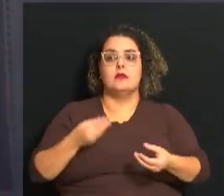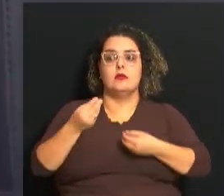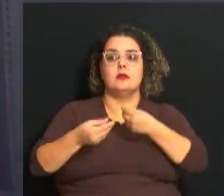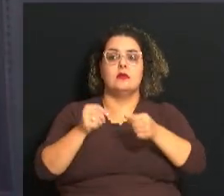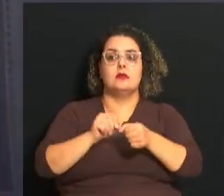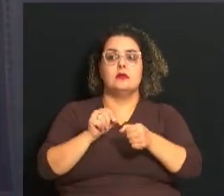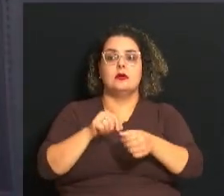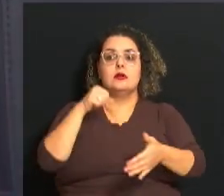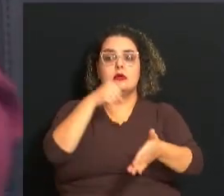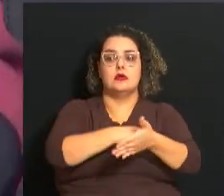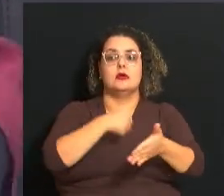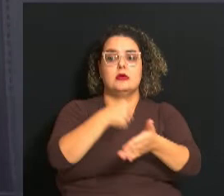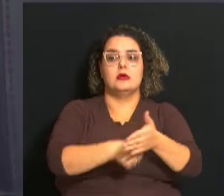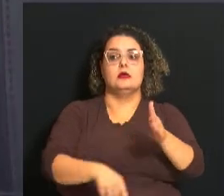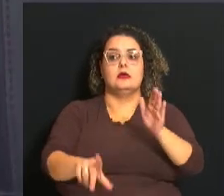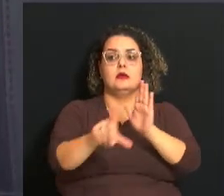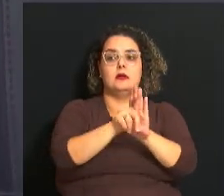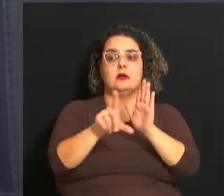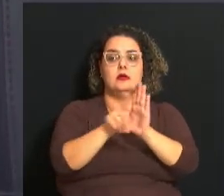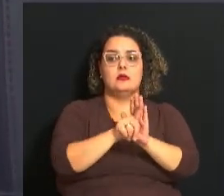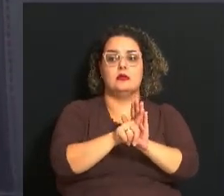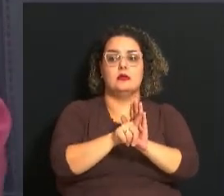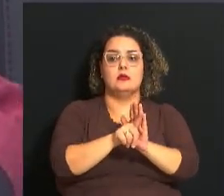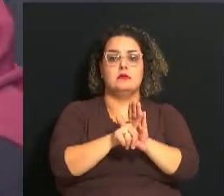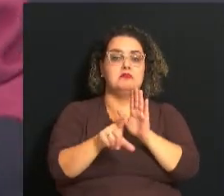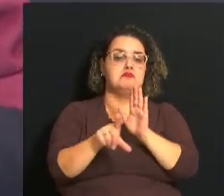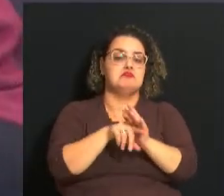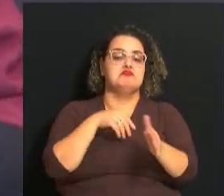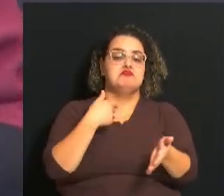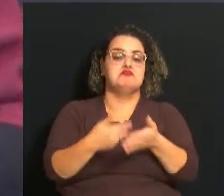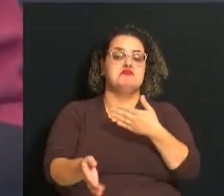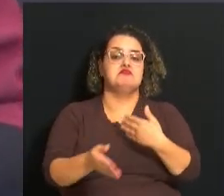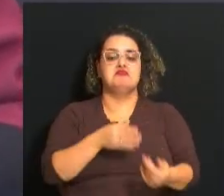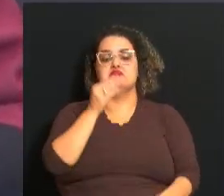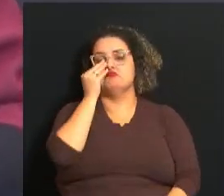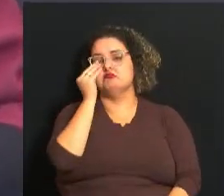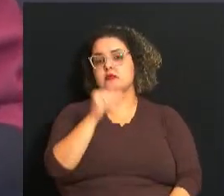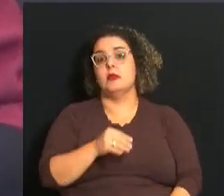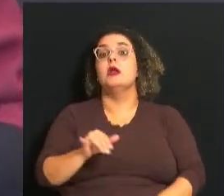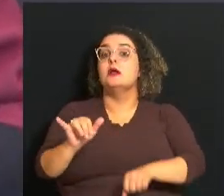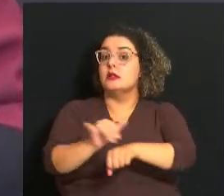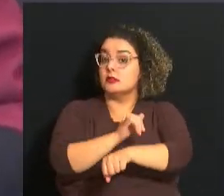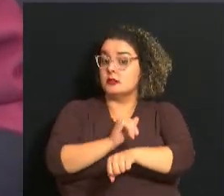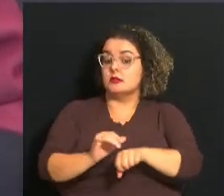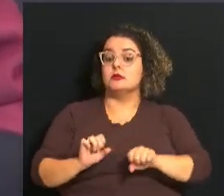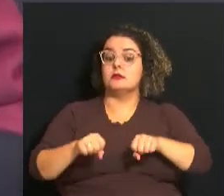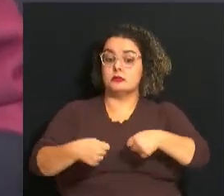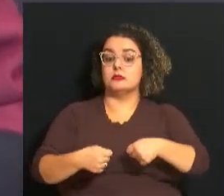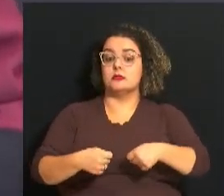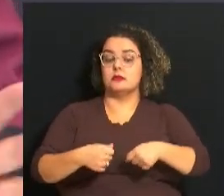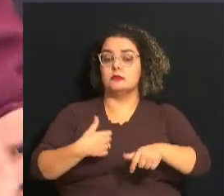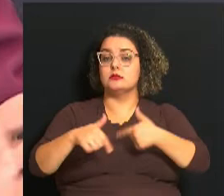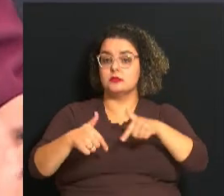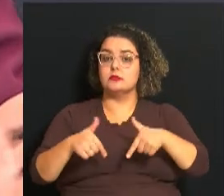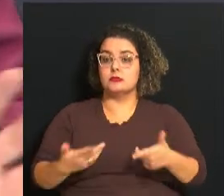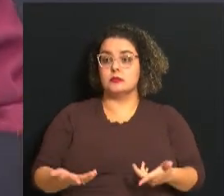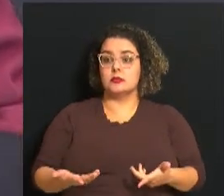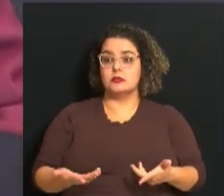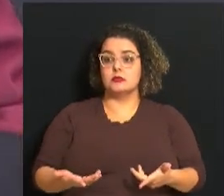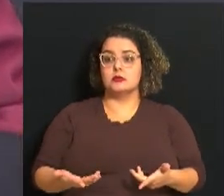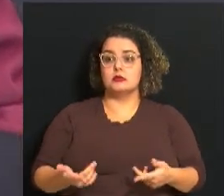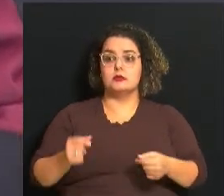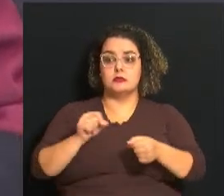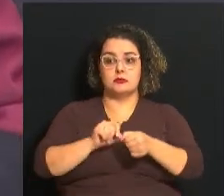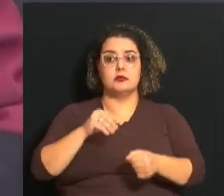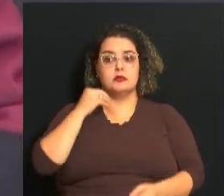a luta para que essas leis não sejam letra morta mas que seja um instrumento de defesa dos trabalhadores né a gente fez